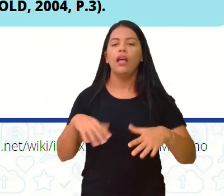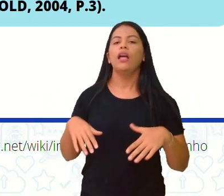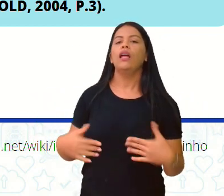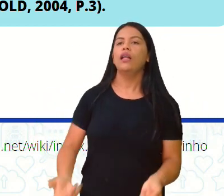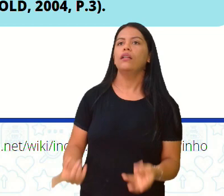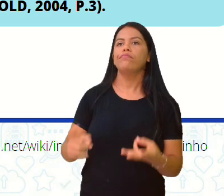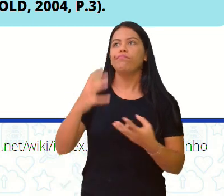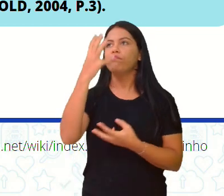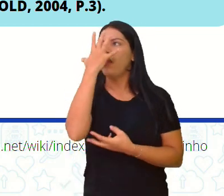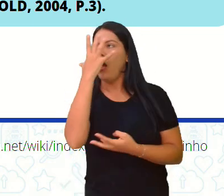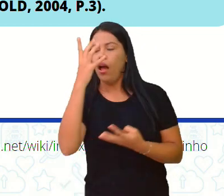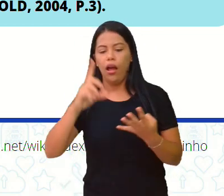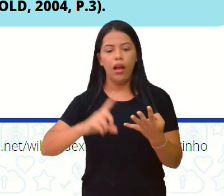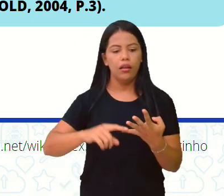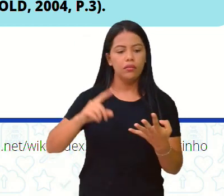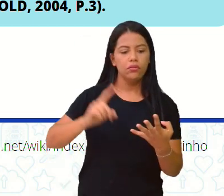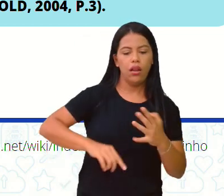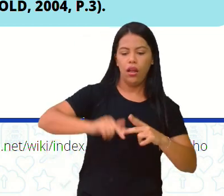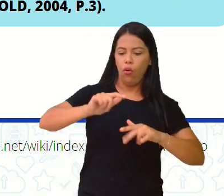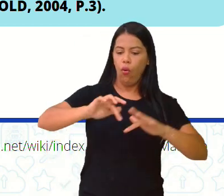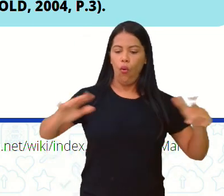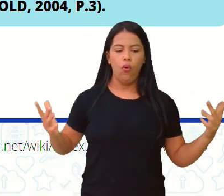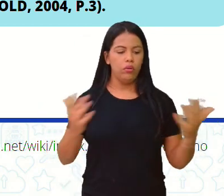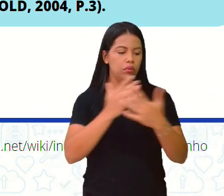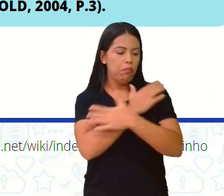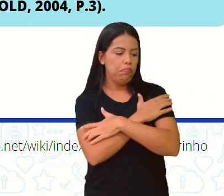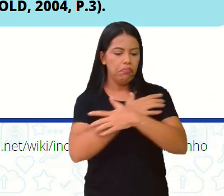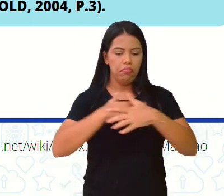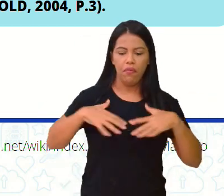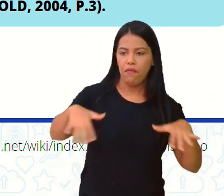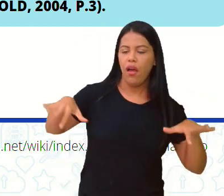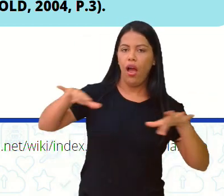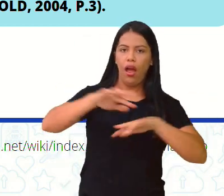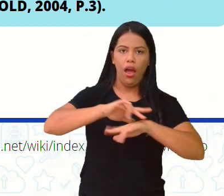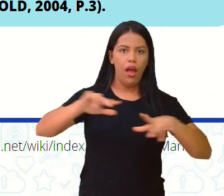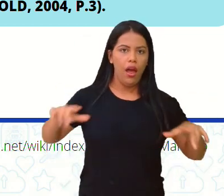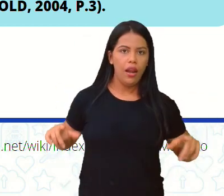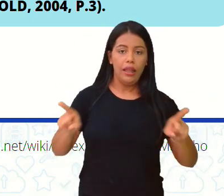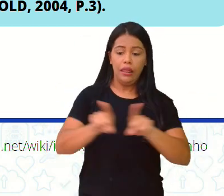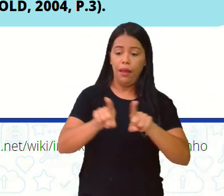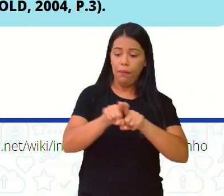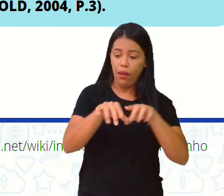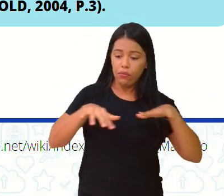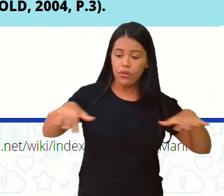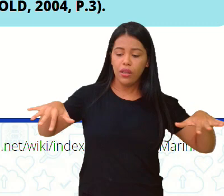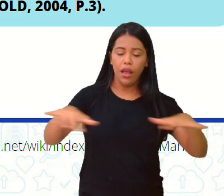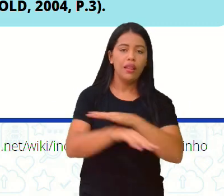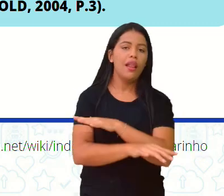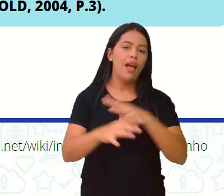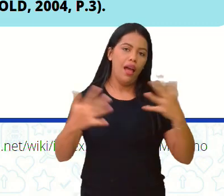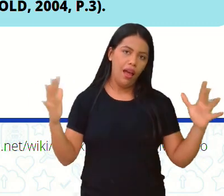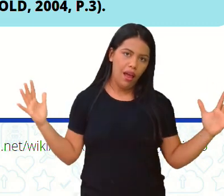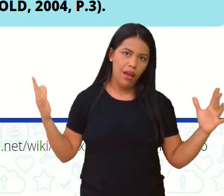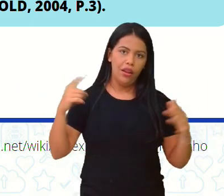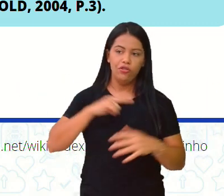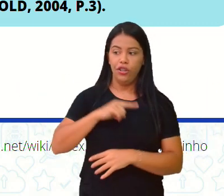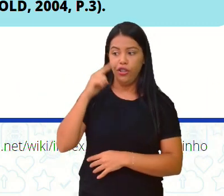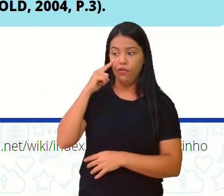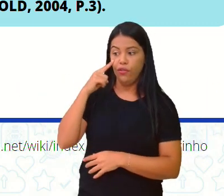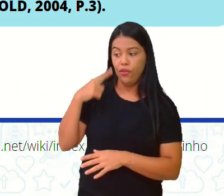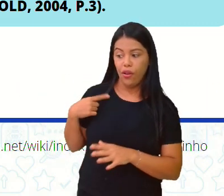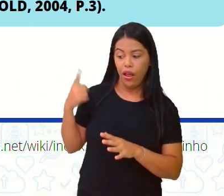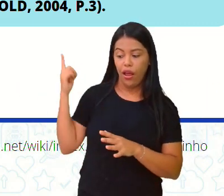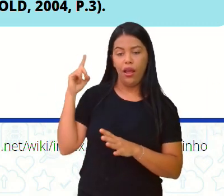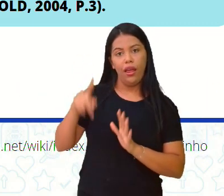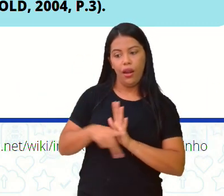máscaras, indumentária, o cenário, né, que ali a gente viu que era no canavial, porque é um folguedo